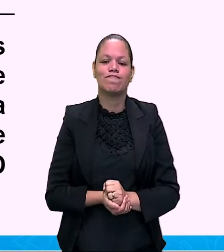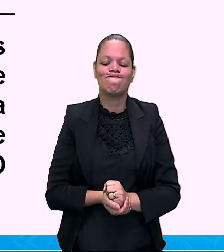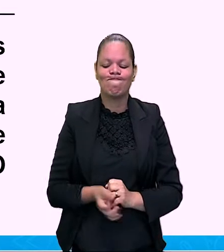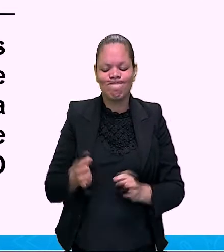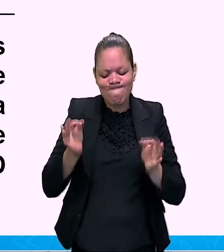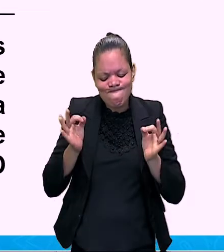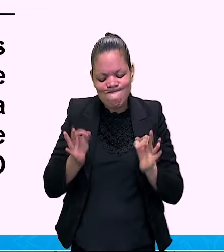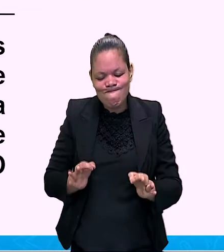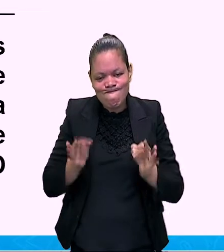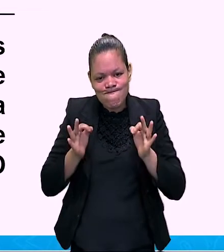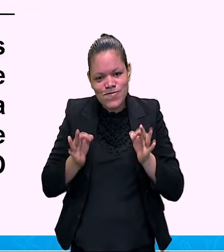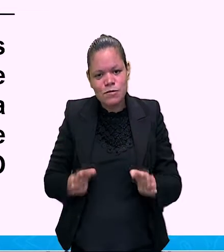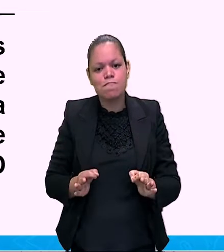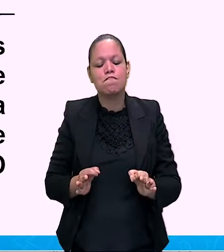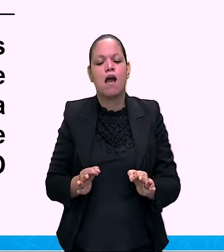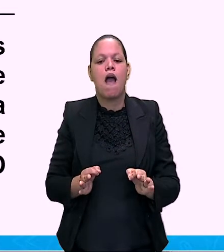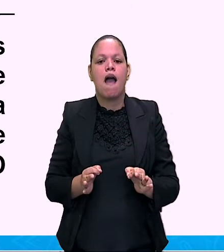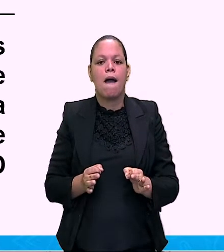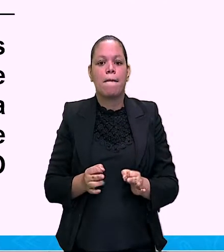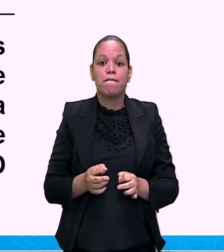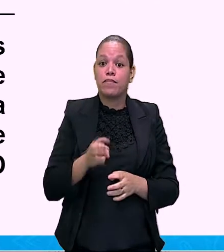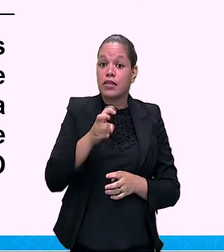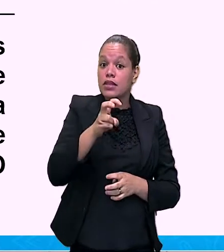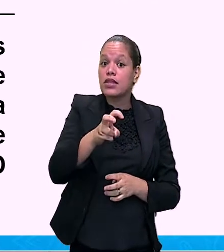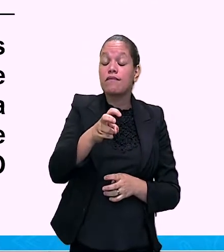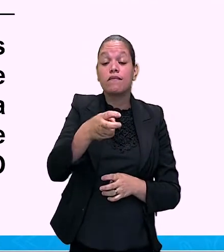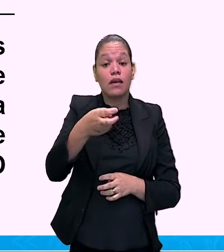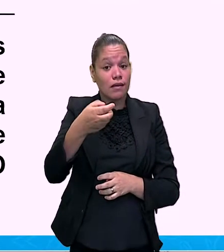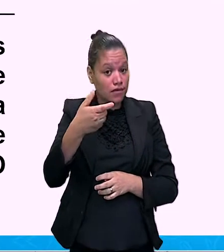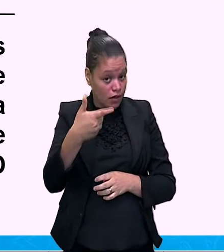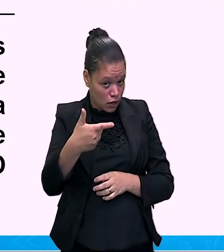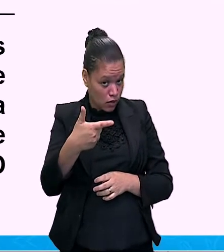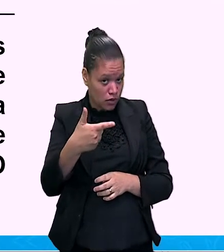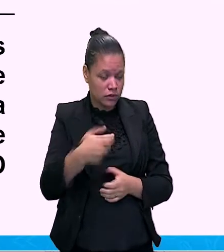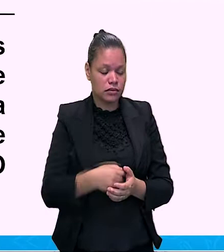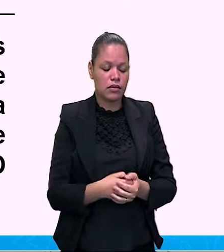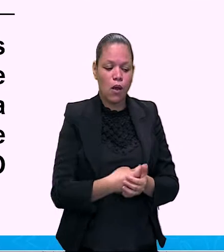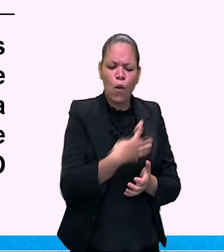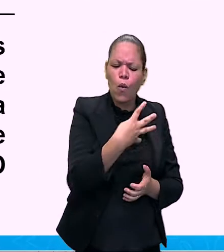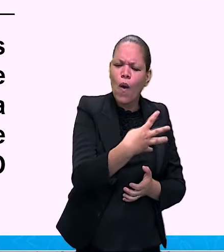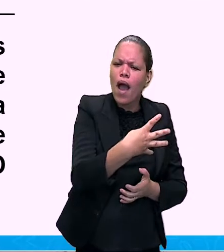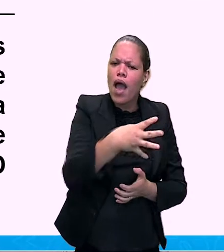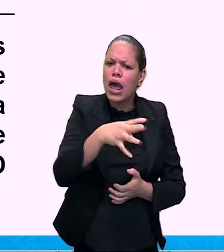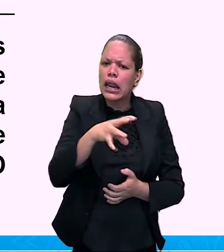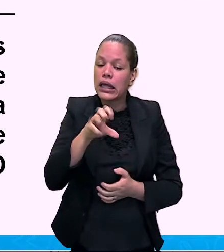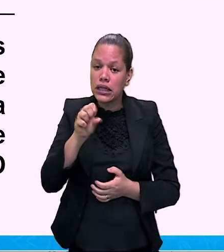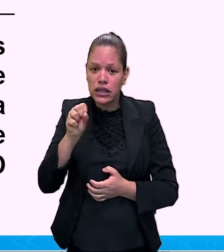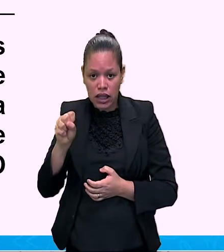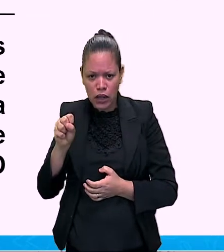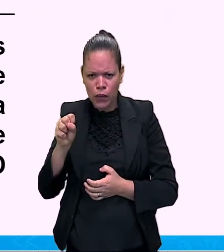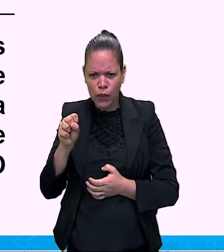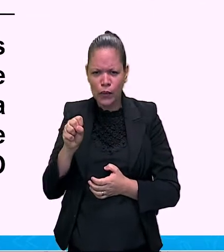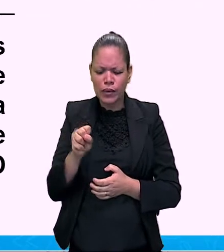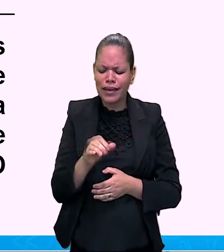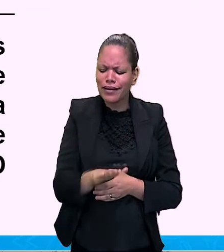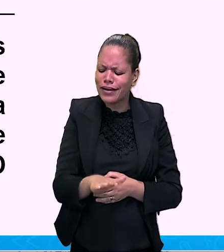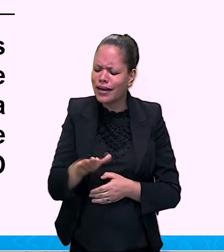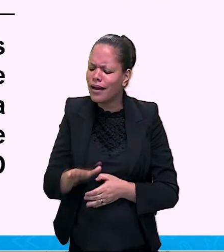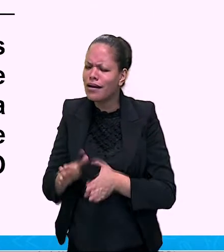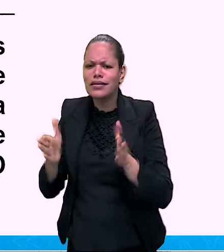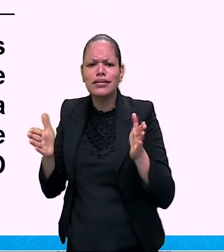casos. 48 crianças já receberam alta. O estado não